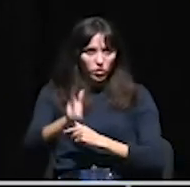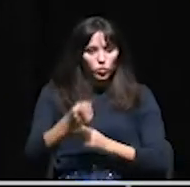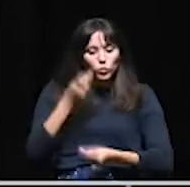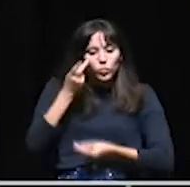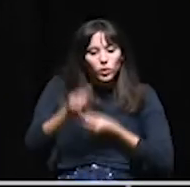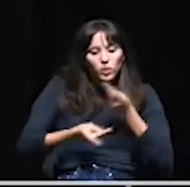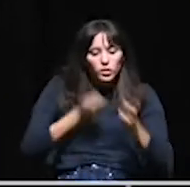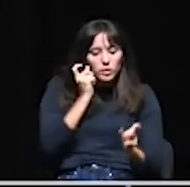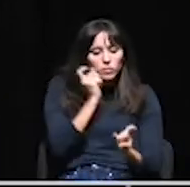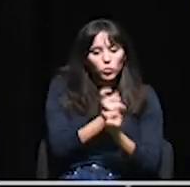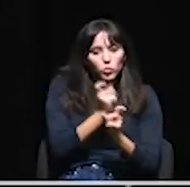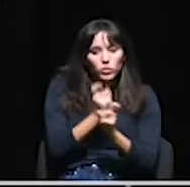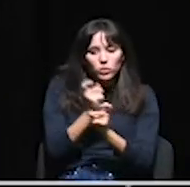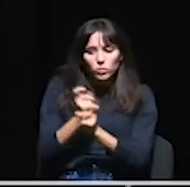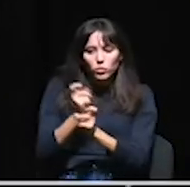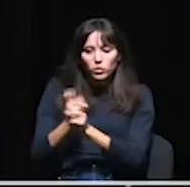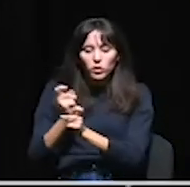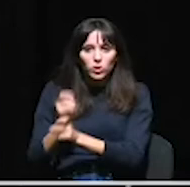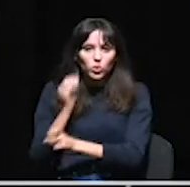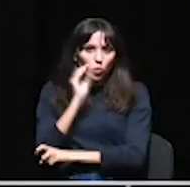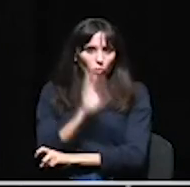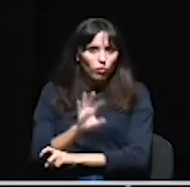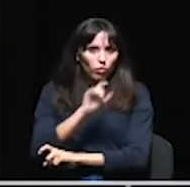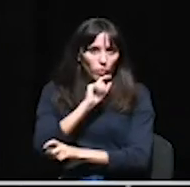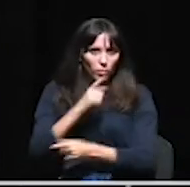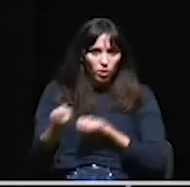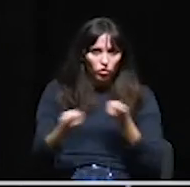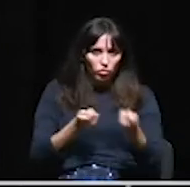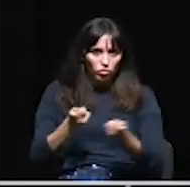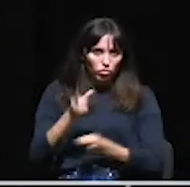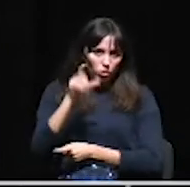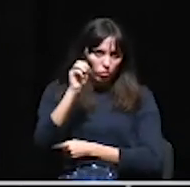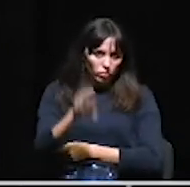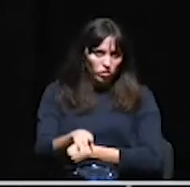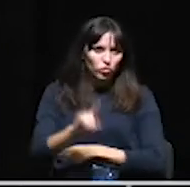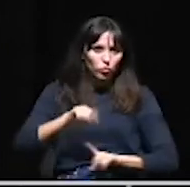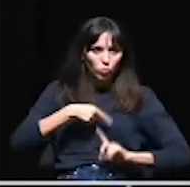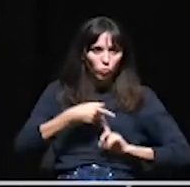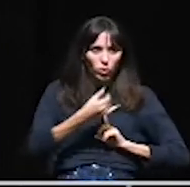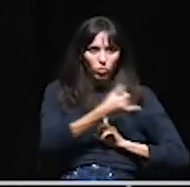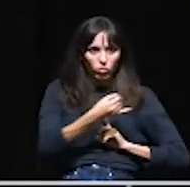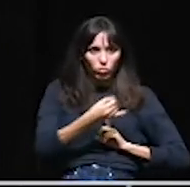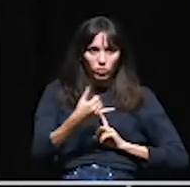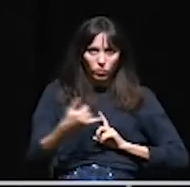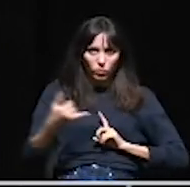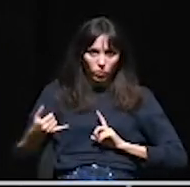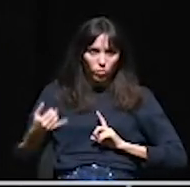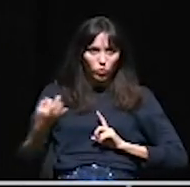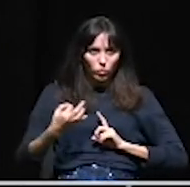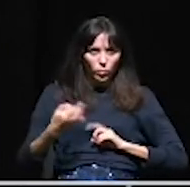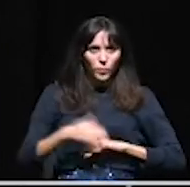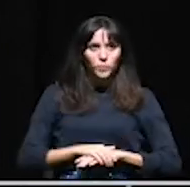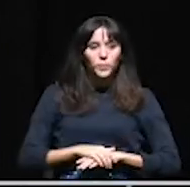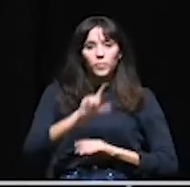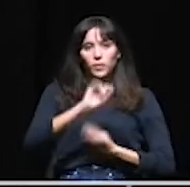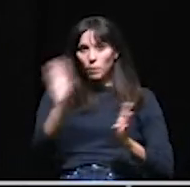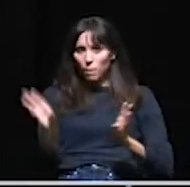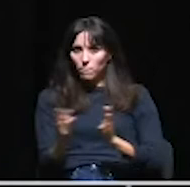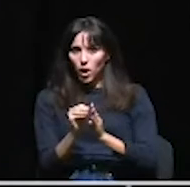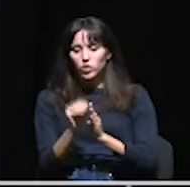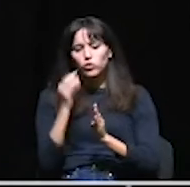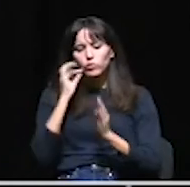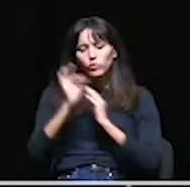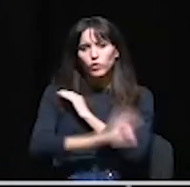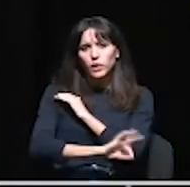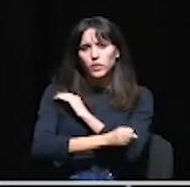analise e monitorize como foi feita a gestão dos resíduos em Lisboa em 2022, conjuntamente com as